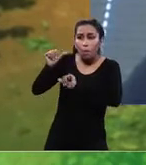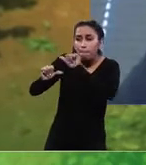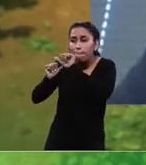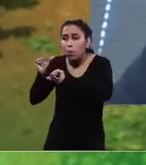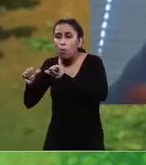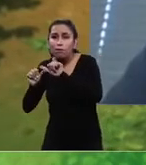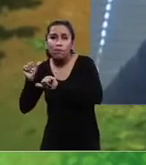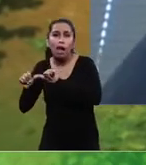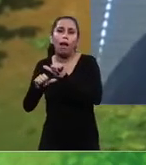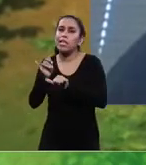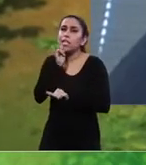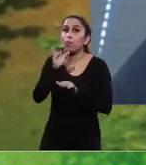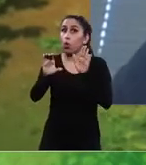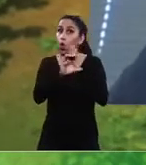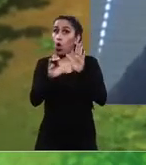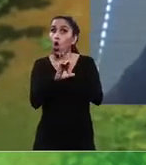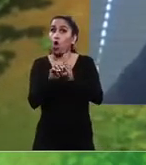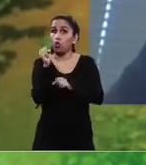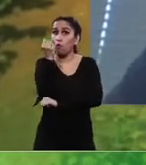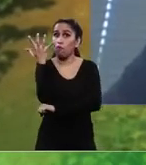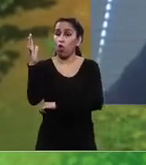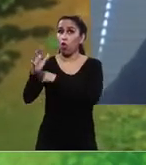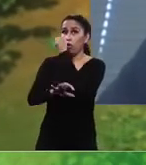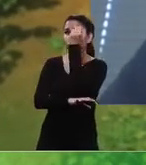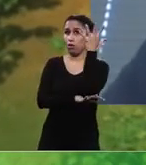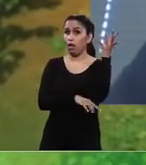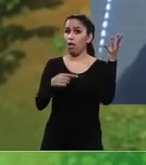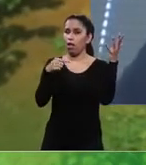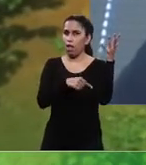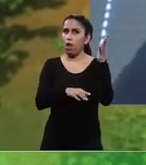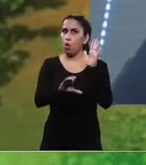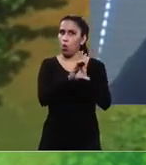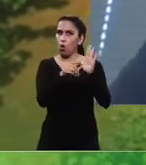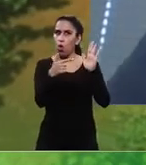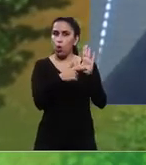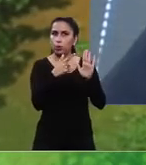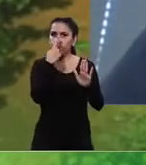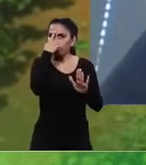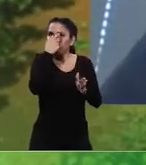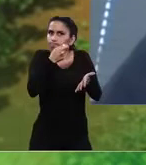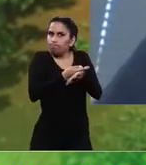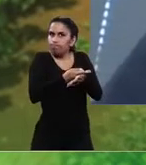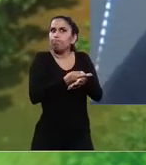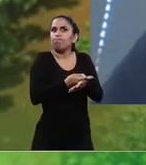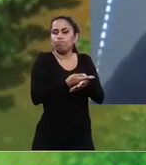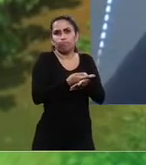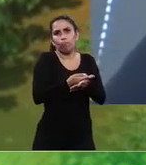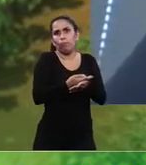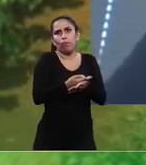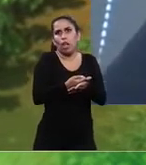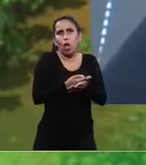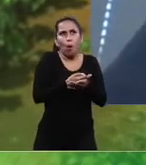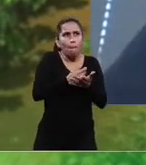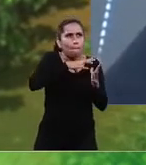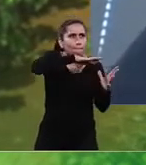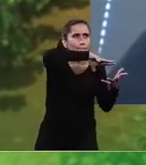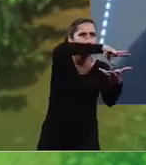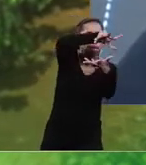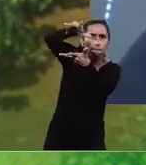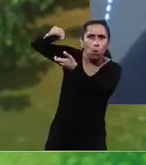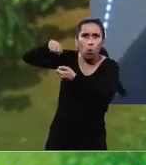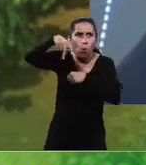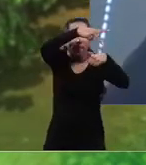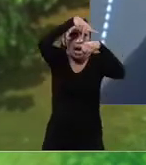o Código Florestal, como o Nelson falou, é um código extremamente rígido, e você não tem lugar nenhum do mundo isso. A cobertura